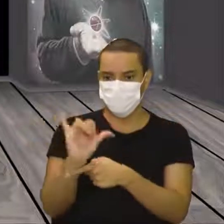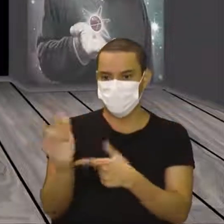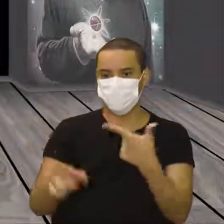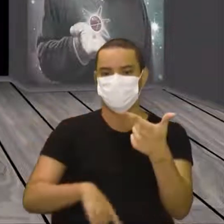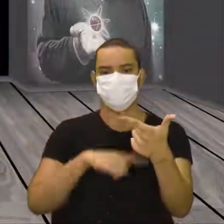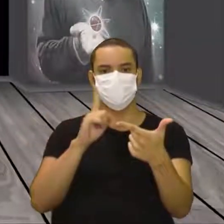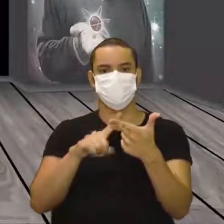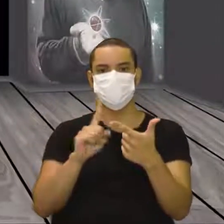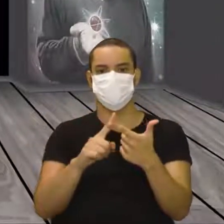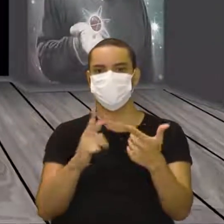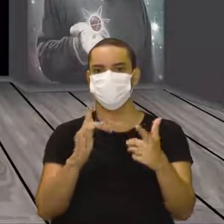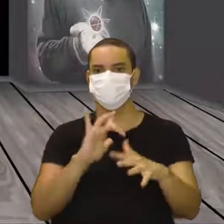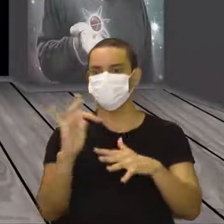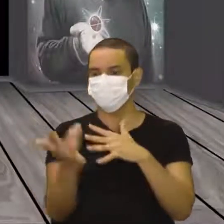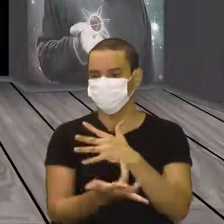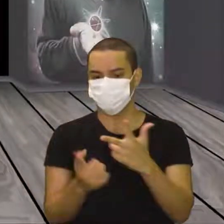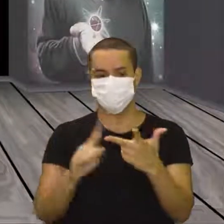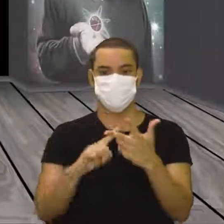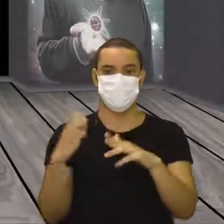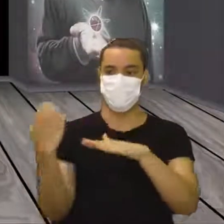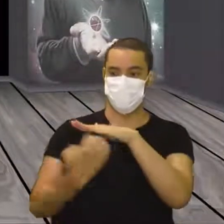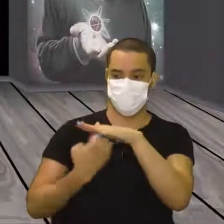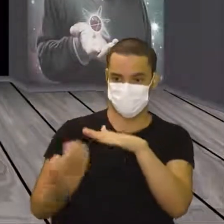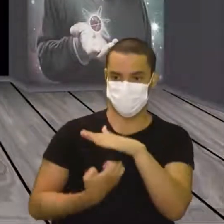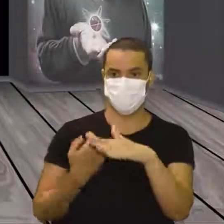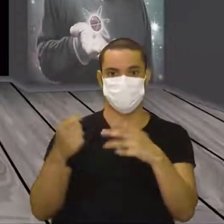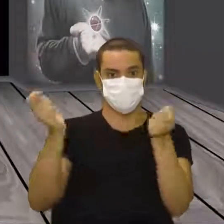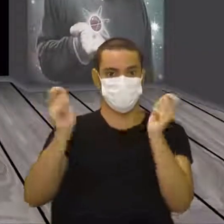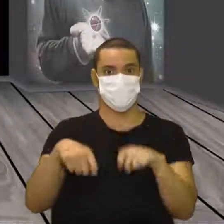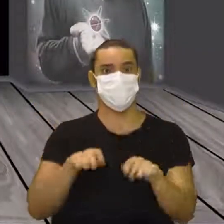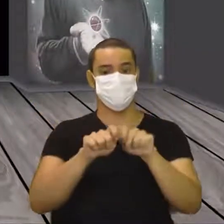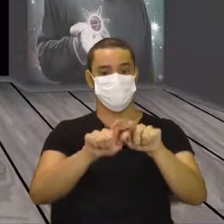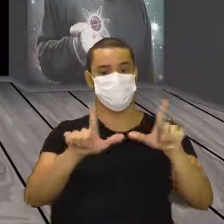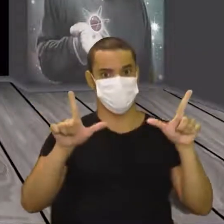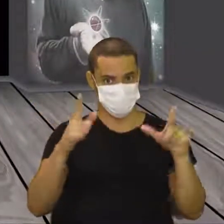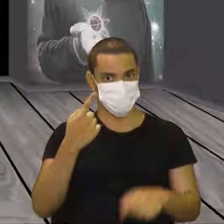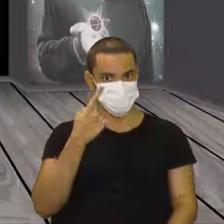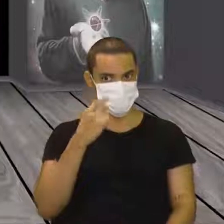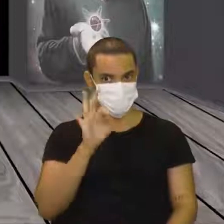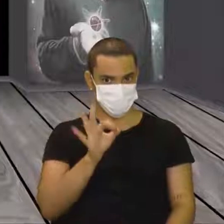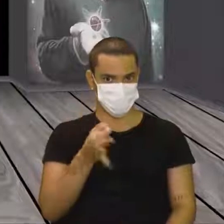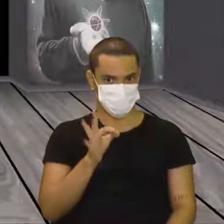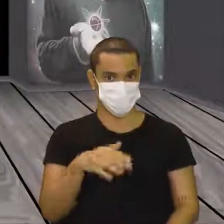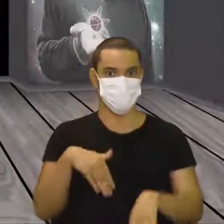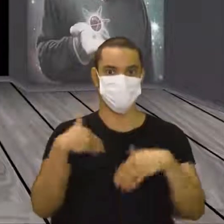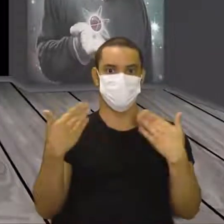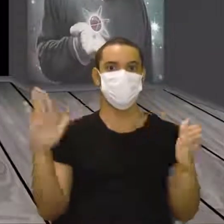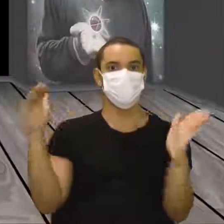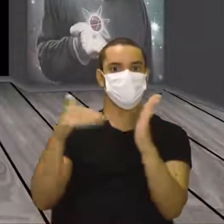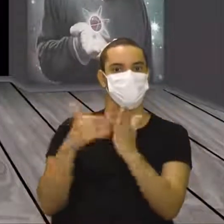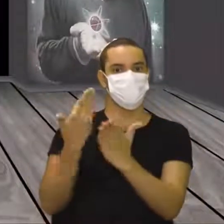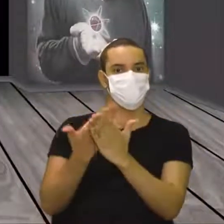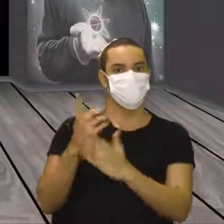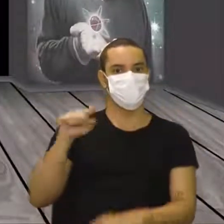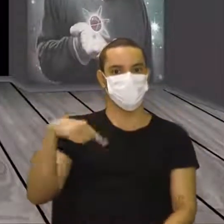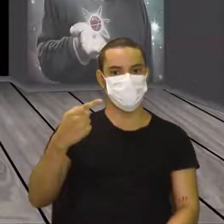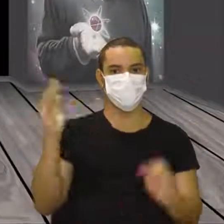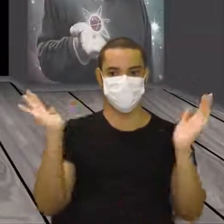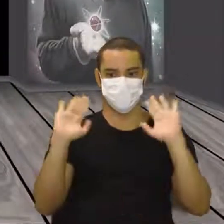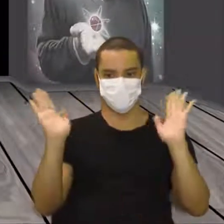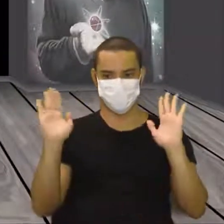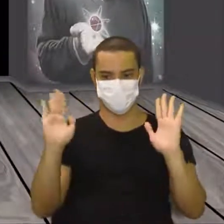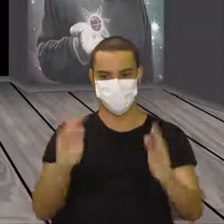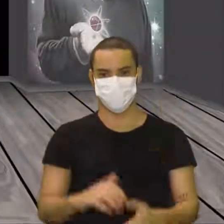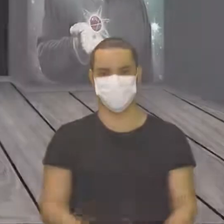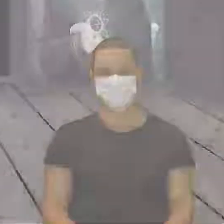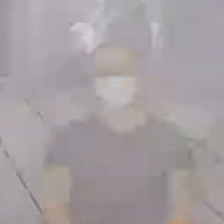algumas páginas, algumas empresas, você pode acessar lá e tá vendo isso, tá bom? Então, pessoal, até a próxima. Tchau!